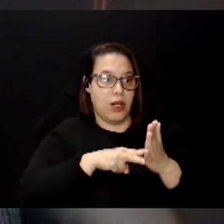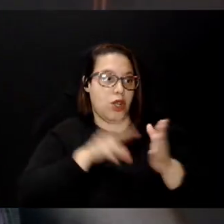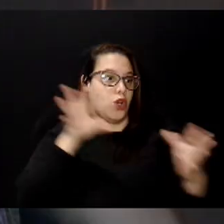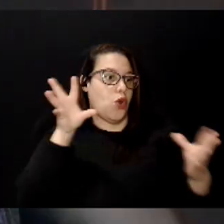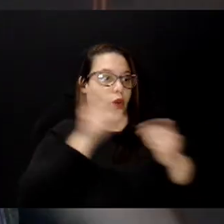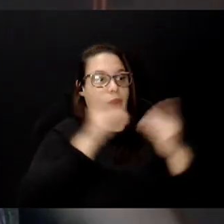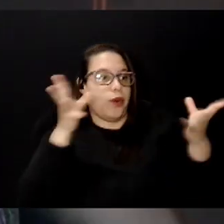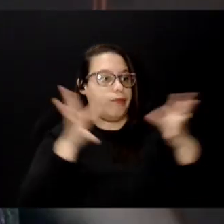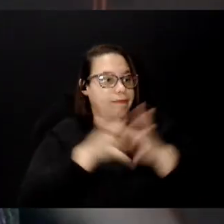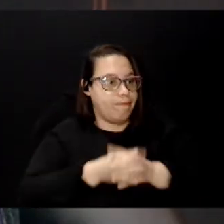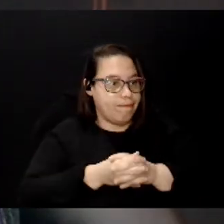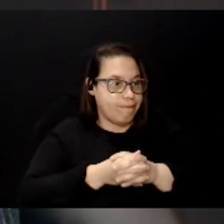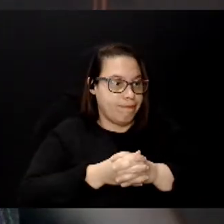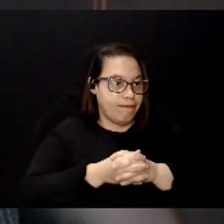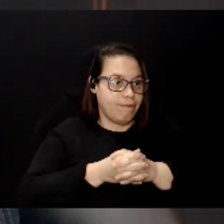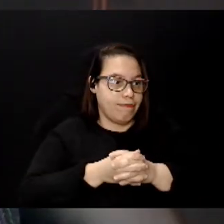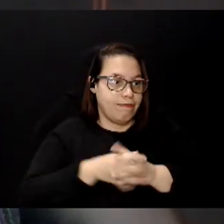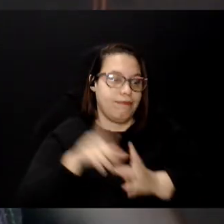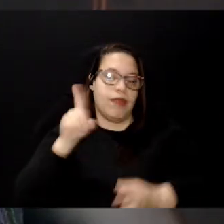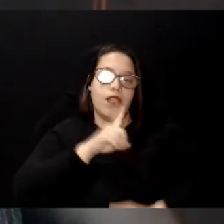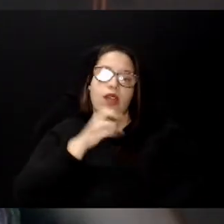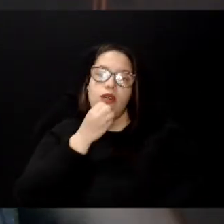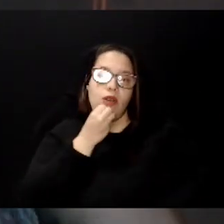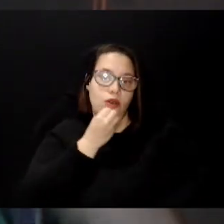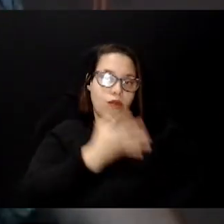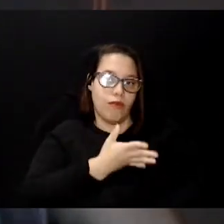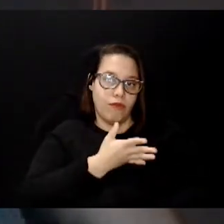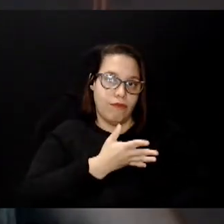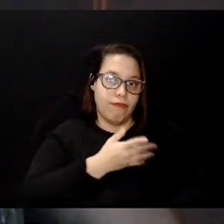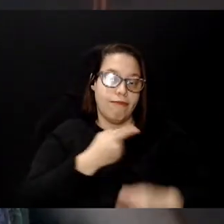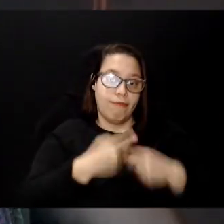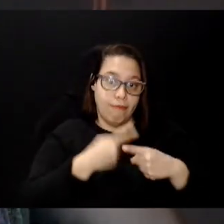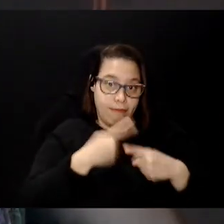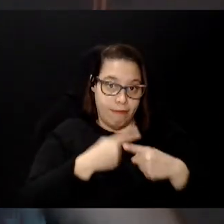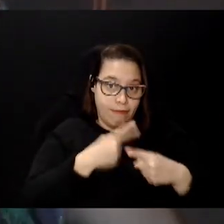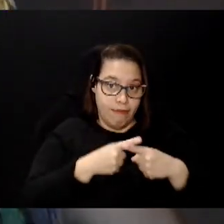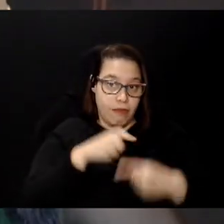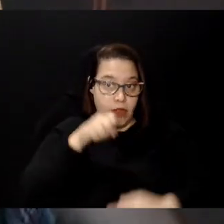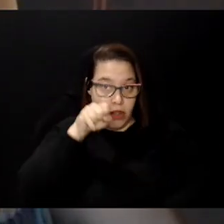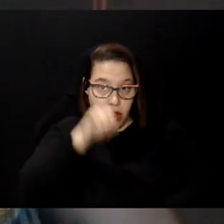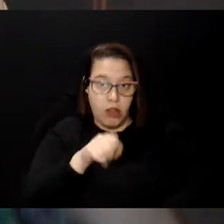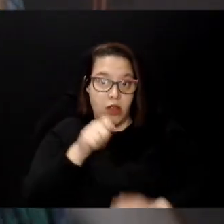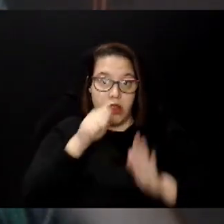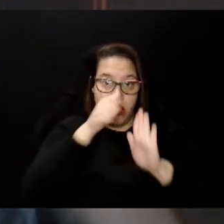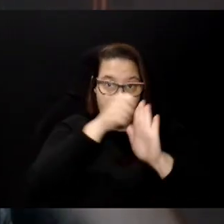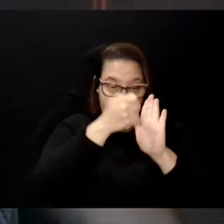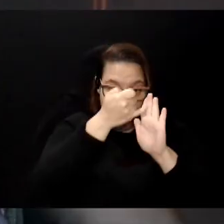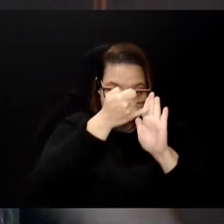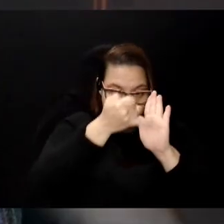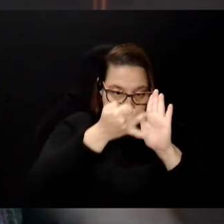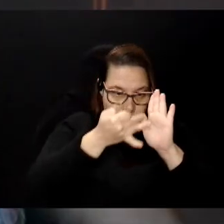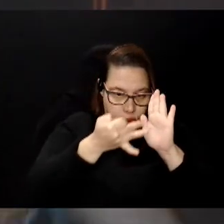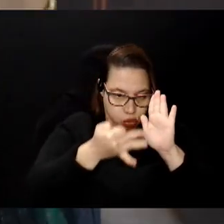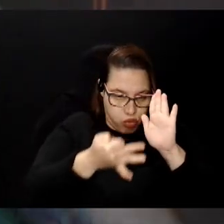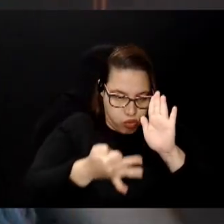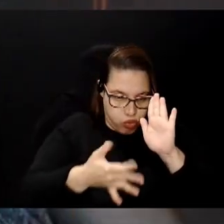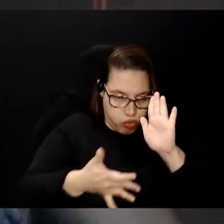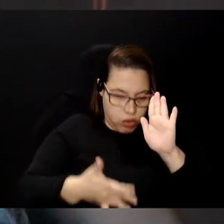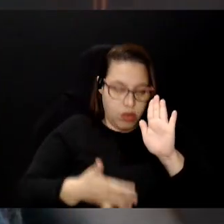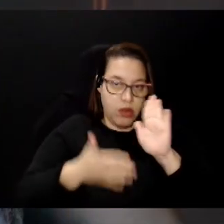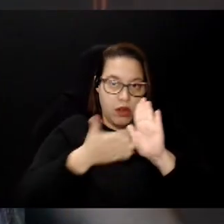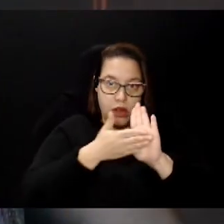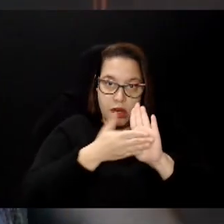eu não vejo muita vantagem. Exatamente. Porque se o artigo foi feito, né, com aquele conteúdo lá de